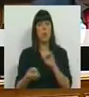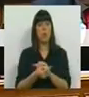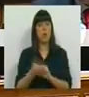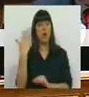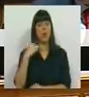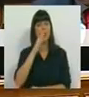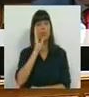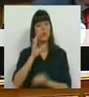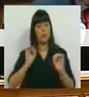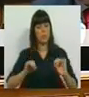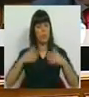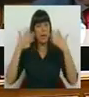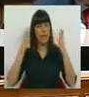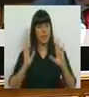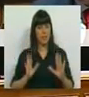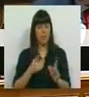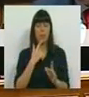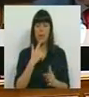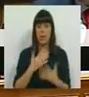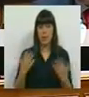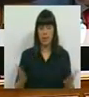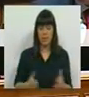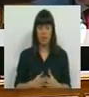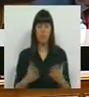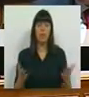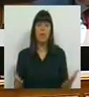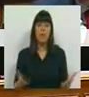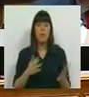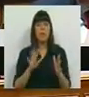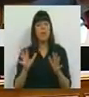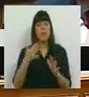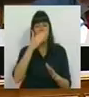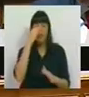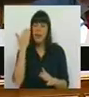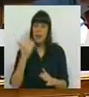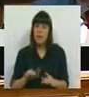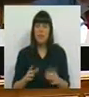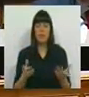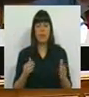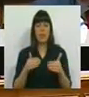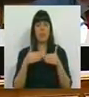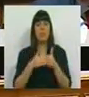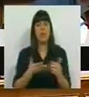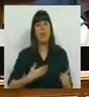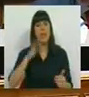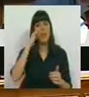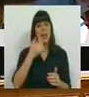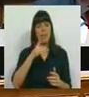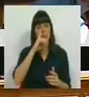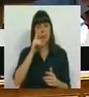já tinha dito inicialmente, isto é, de que afinal talvez seja difícil sair do procedimento por déficit